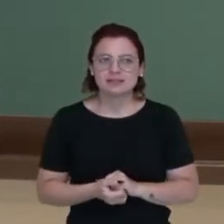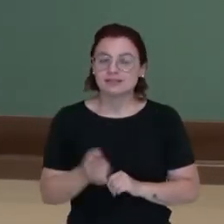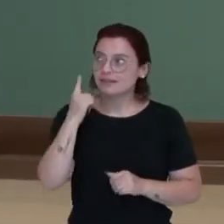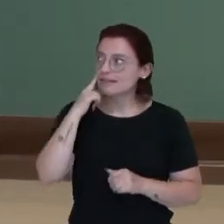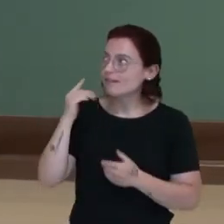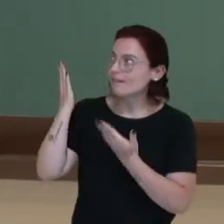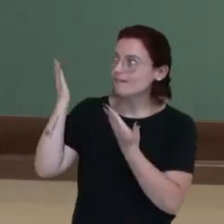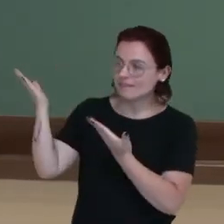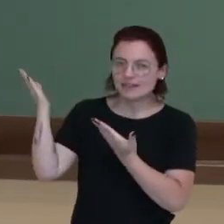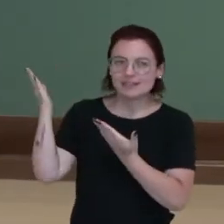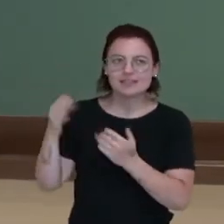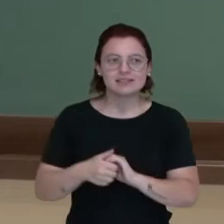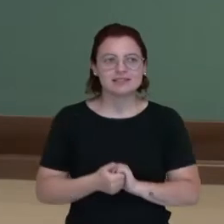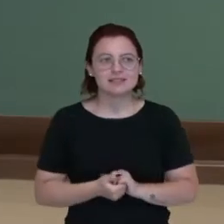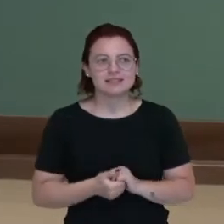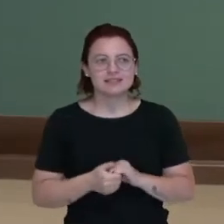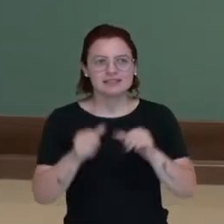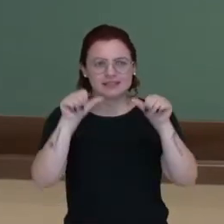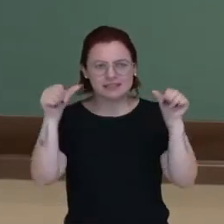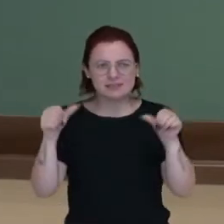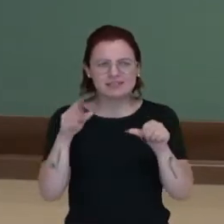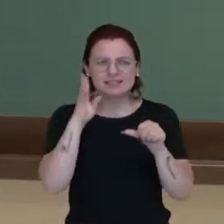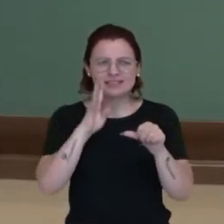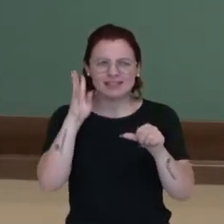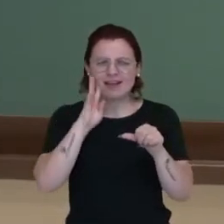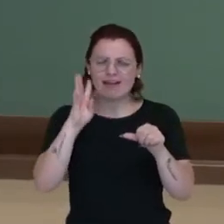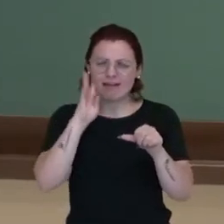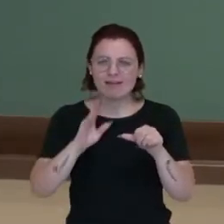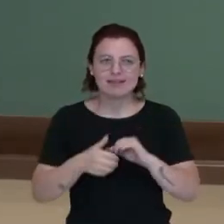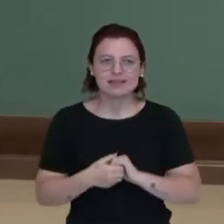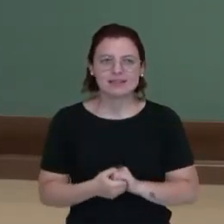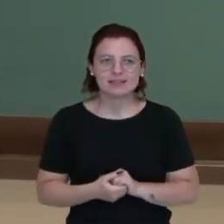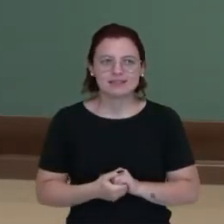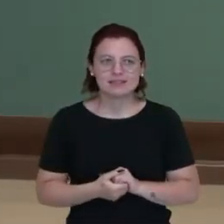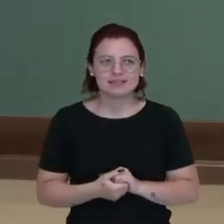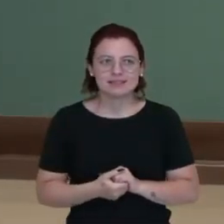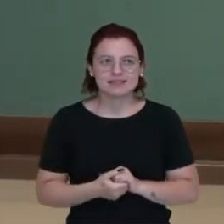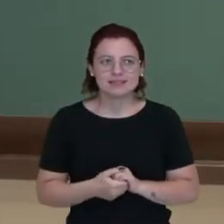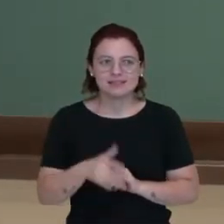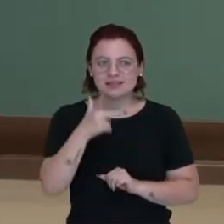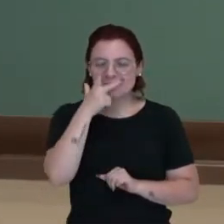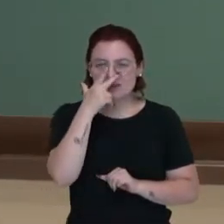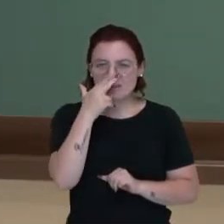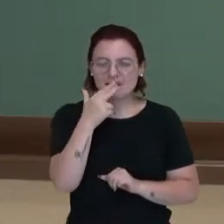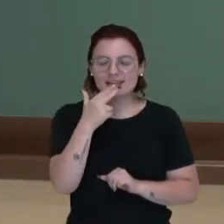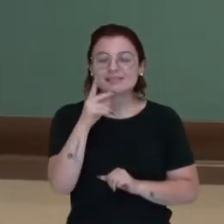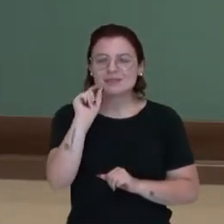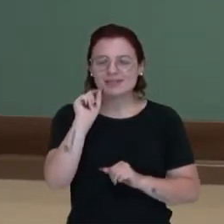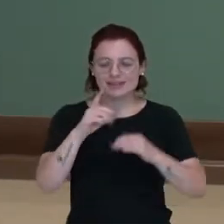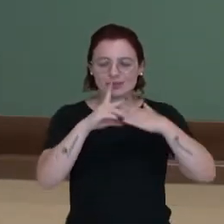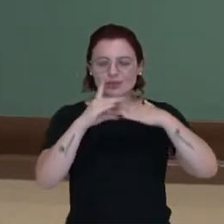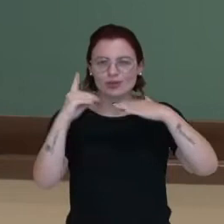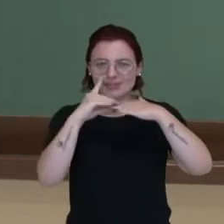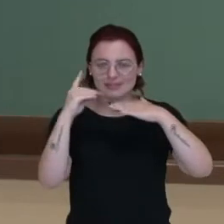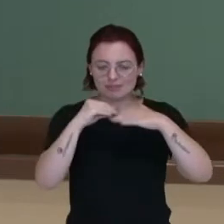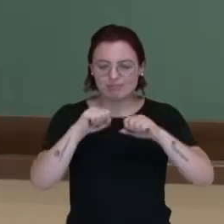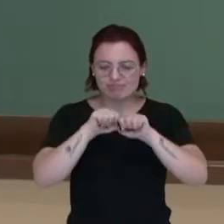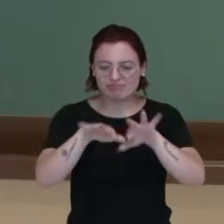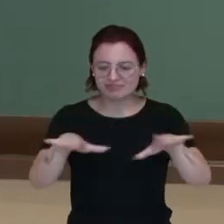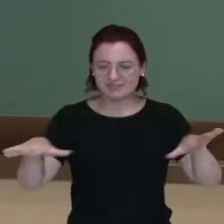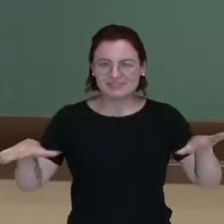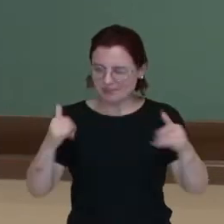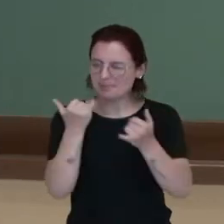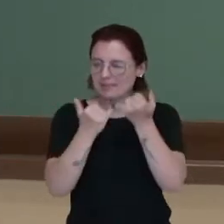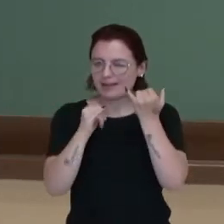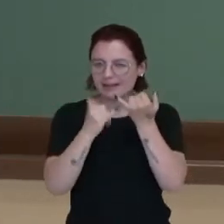professor? Que imagem interessante, professor. É dólares derramado aí, professor? É sinônimo,